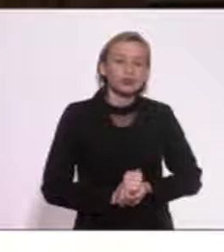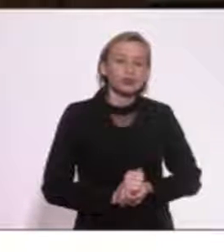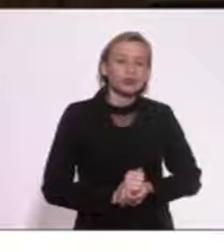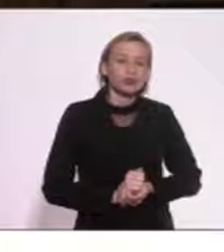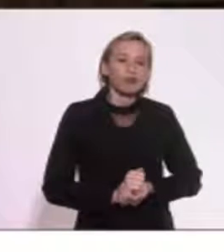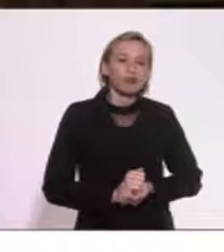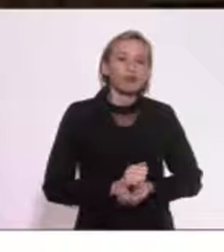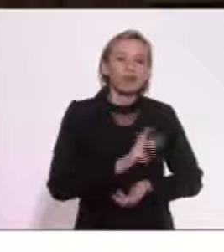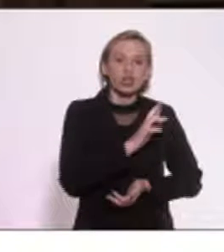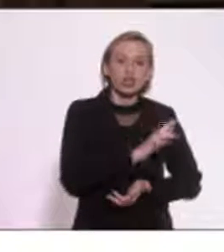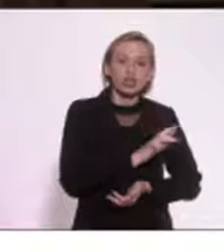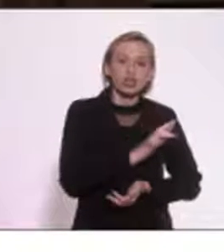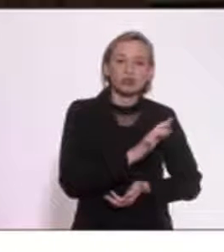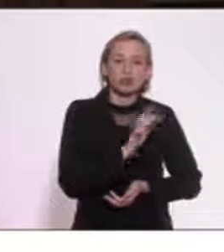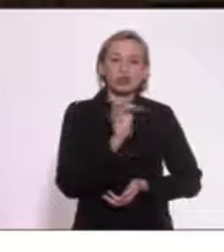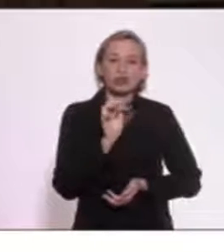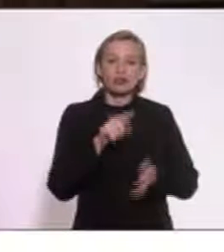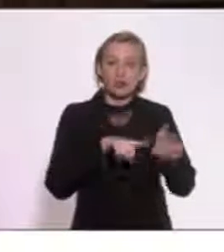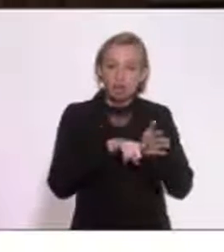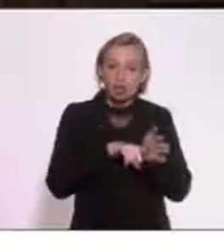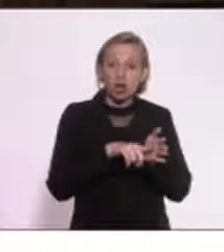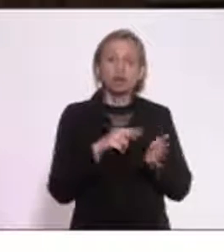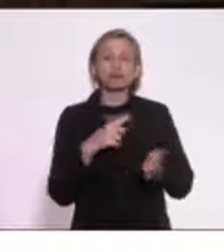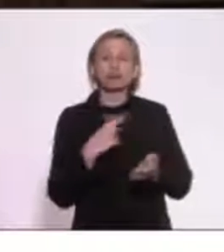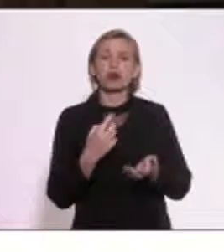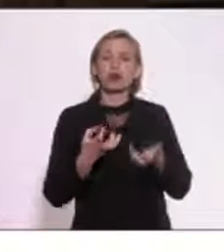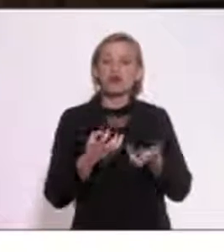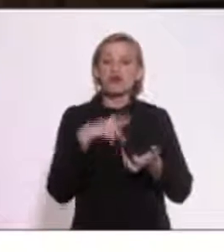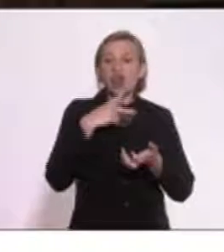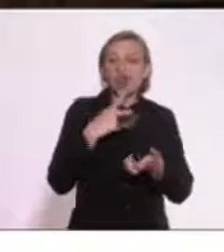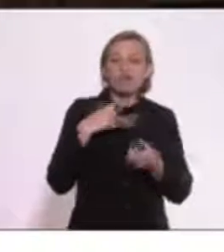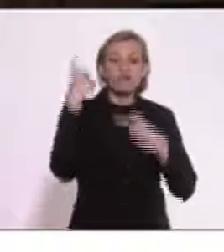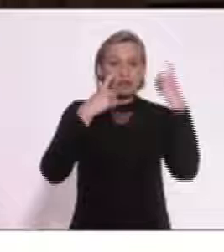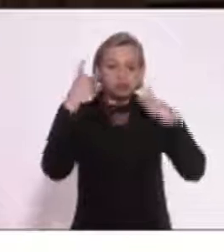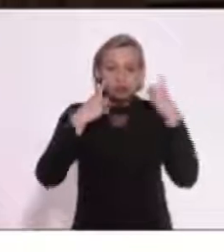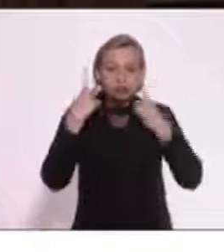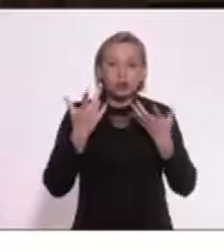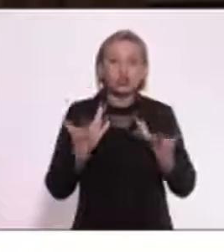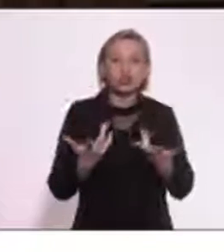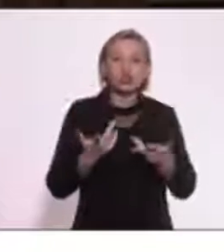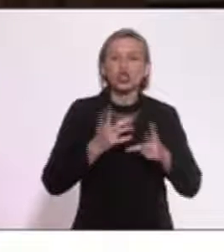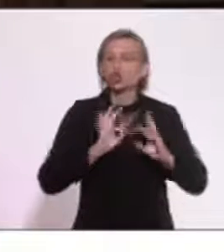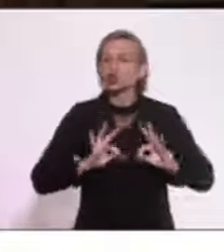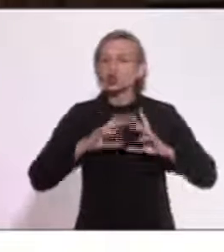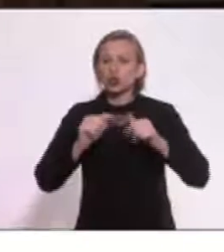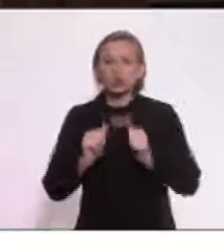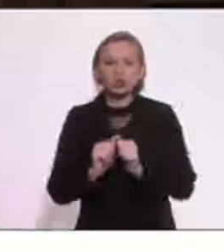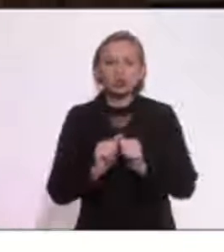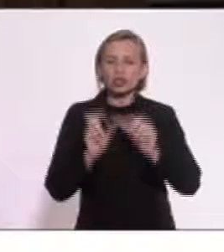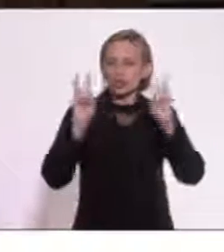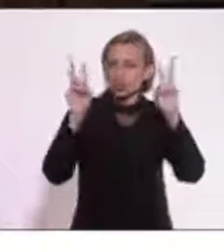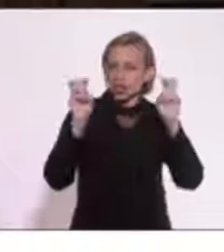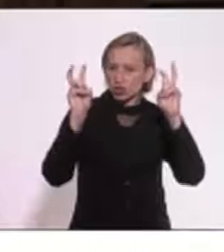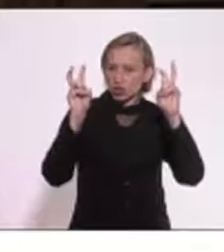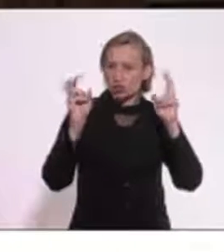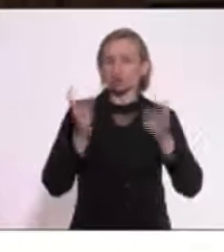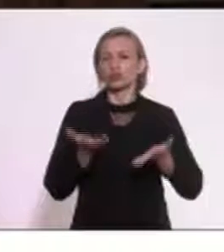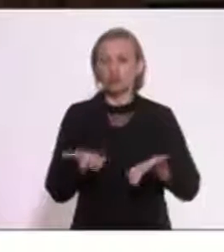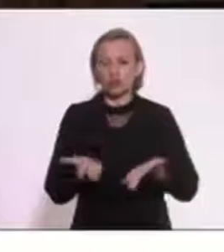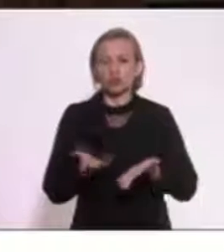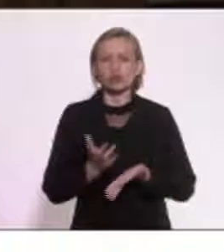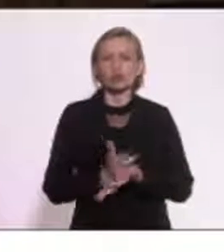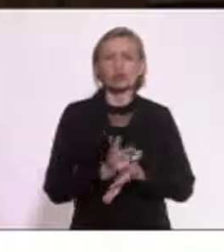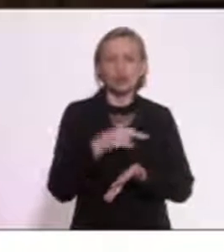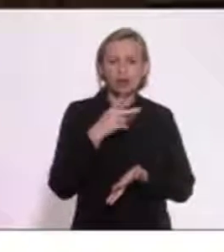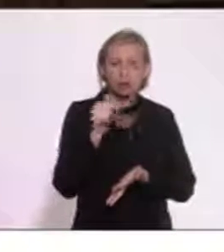recuperação fiscal, e eu quero dizer que me preocupa muito todos esses incidentes periféricos, que